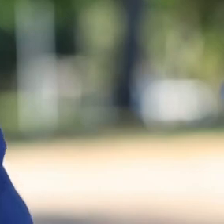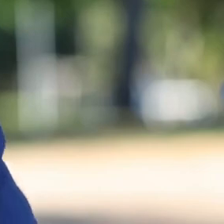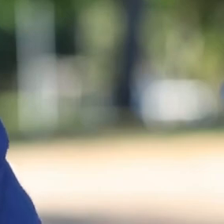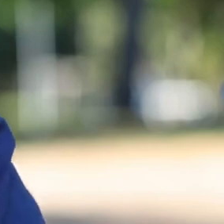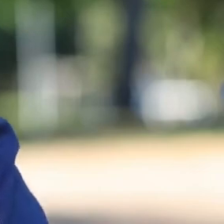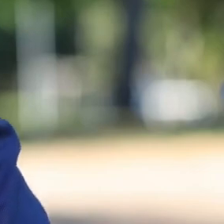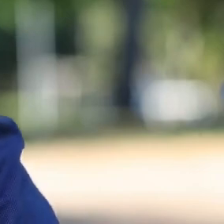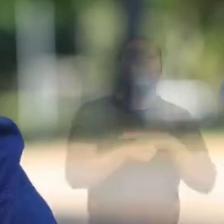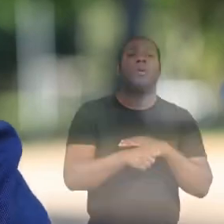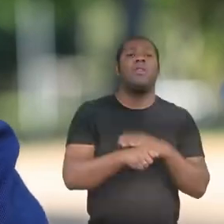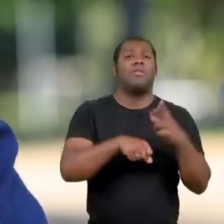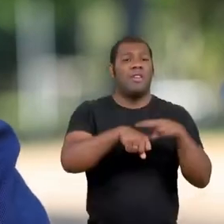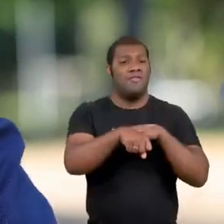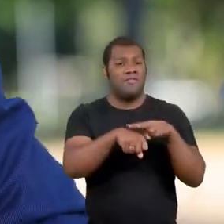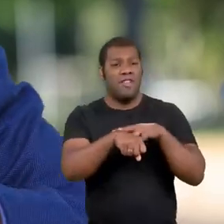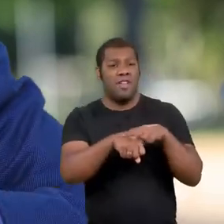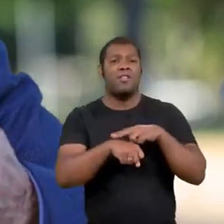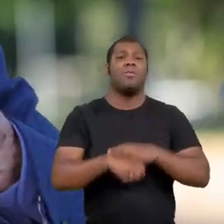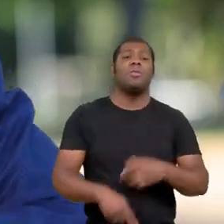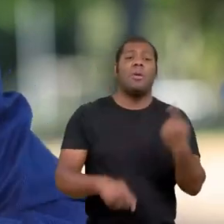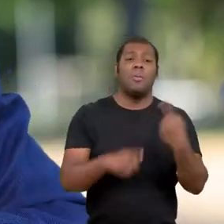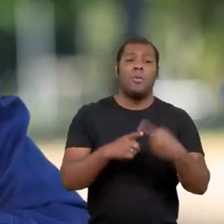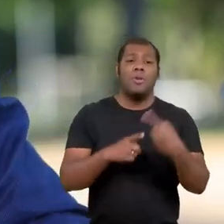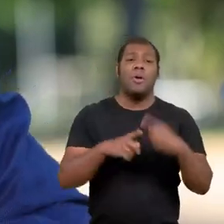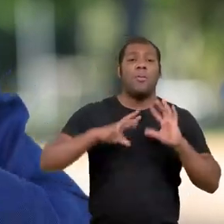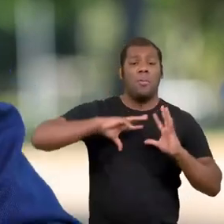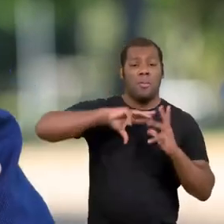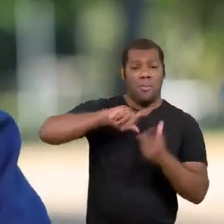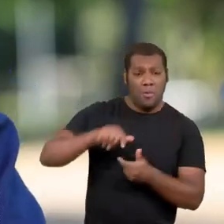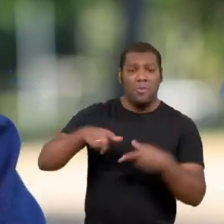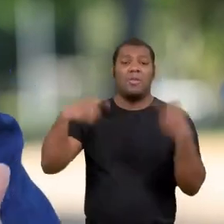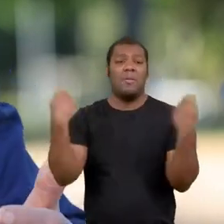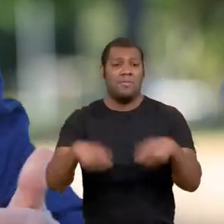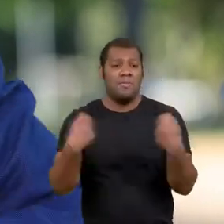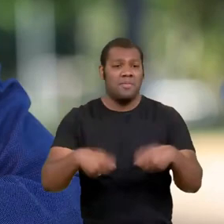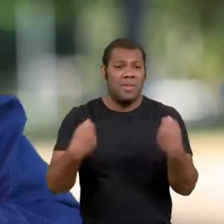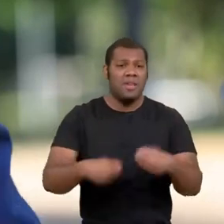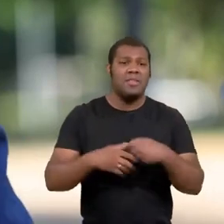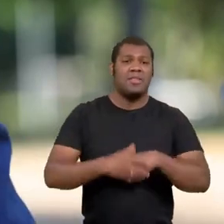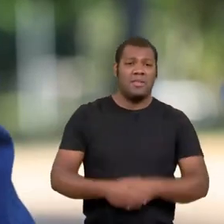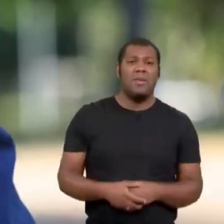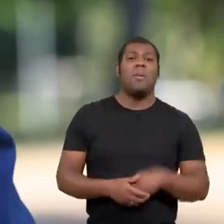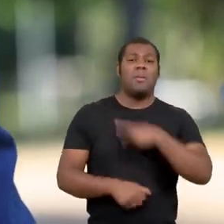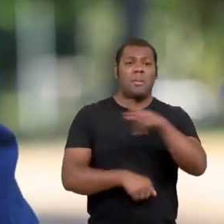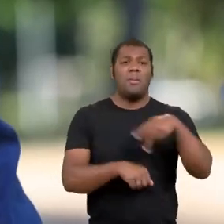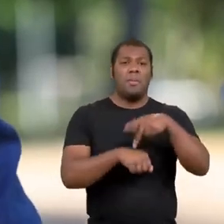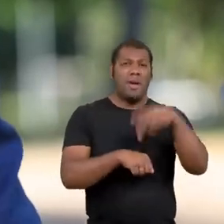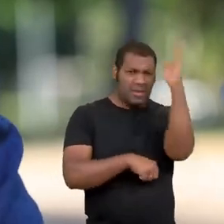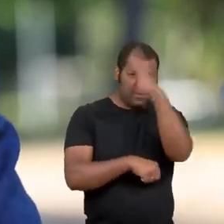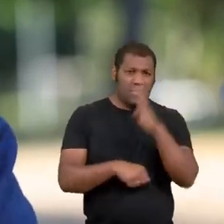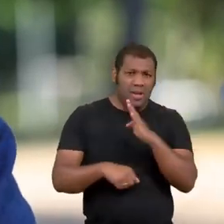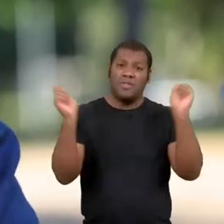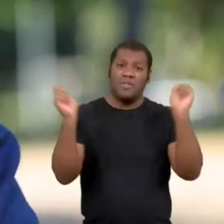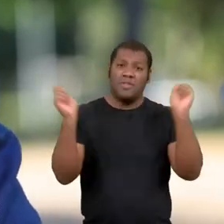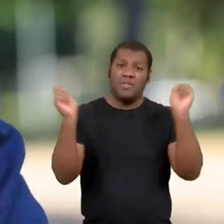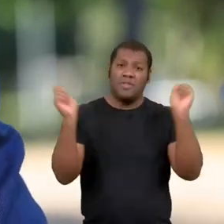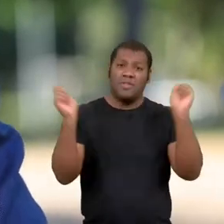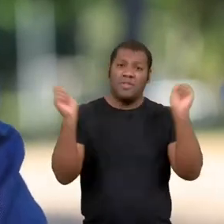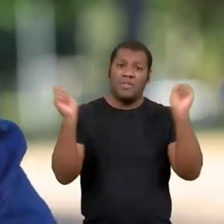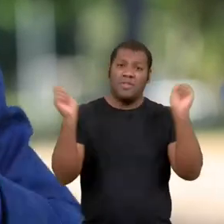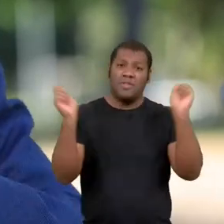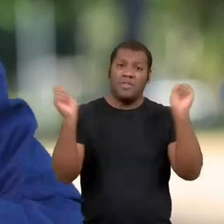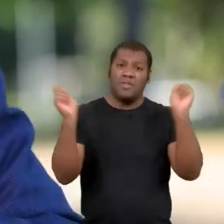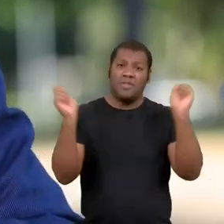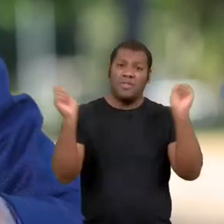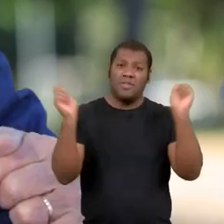sabe porque o mundo está necessitando e o Brasil pode produzir para exportar hidrogênio verde para o mundo inteiro então o país